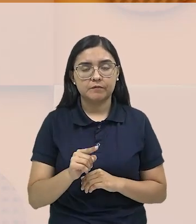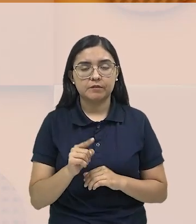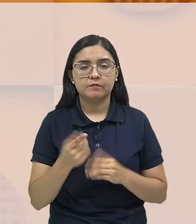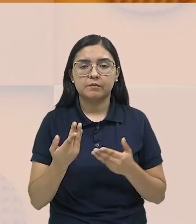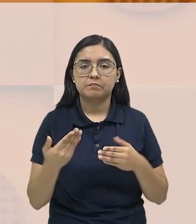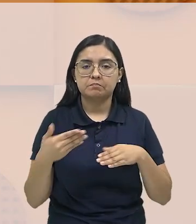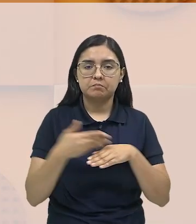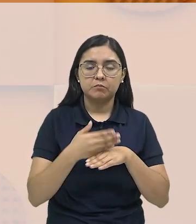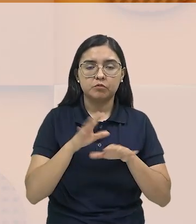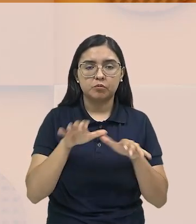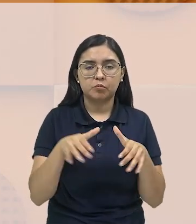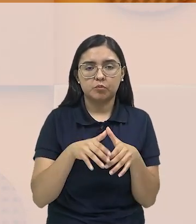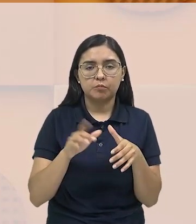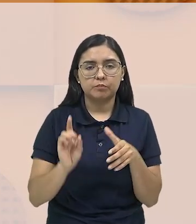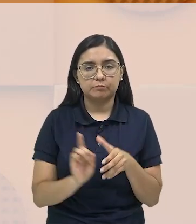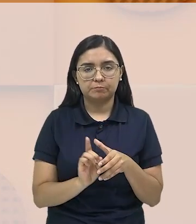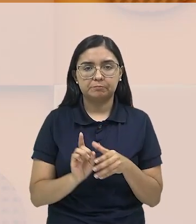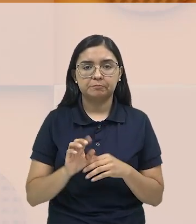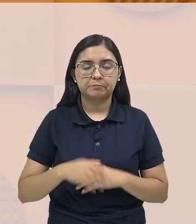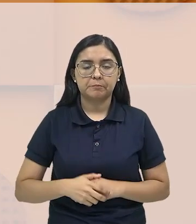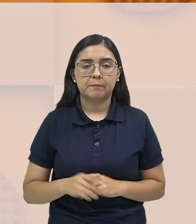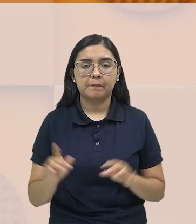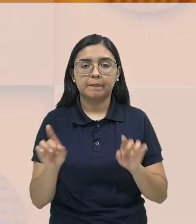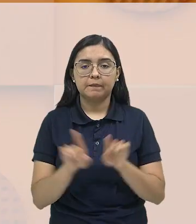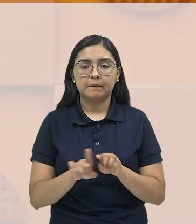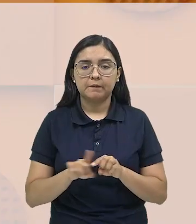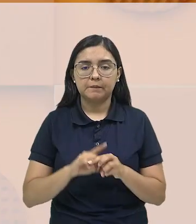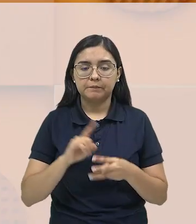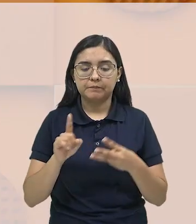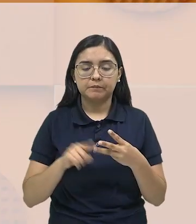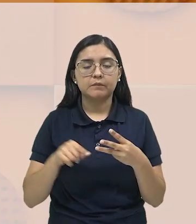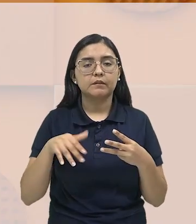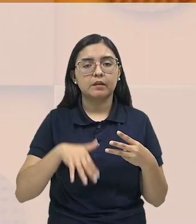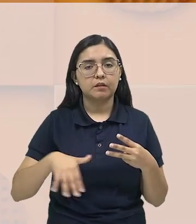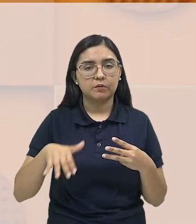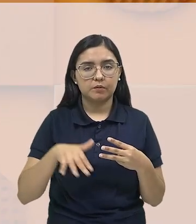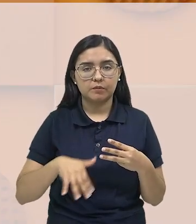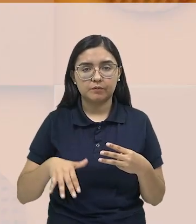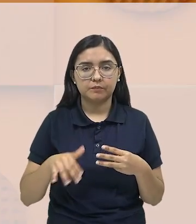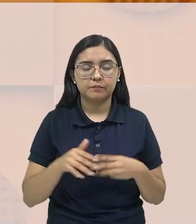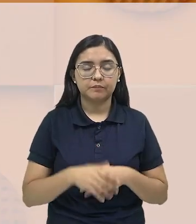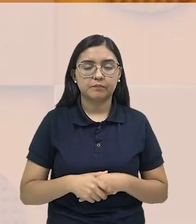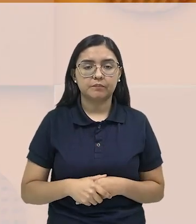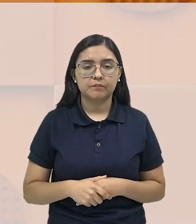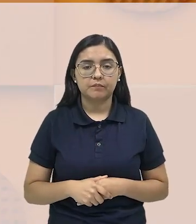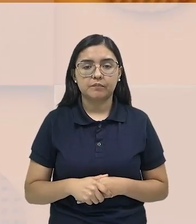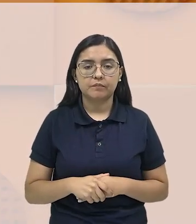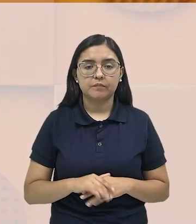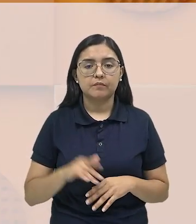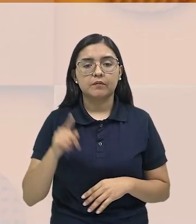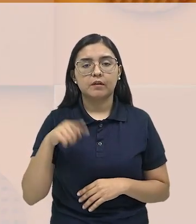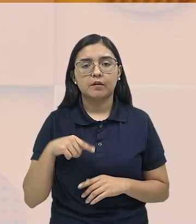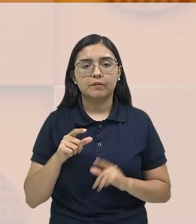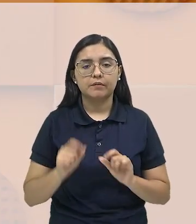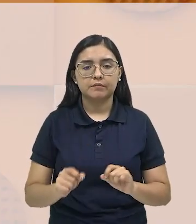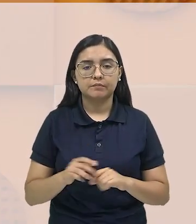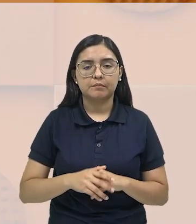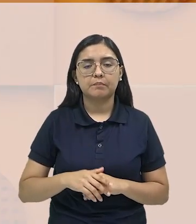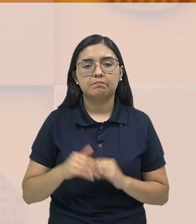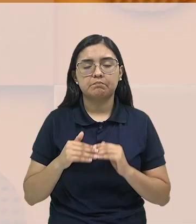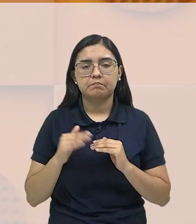de algo, de um grupo, tá bom? E o de território, que em geral, né, é uma questão